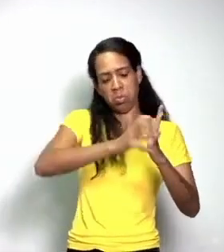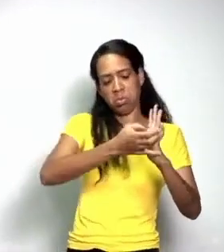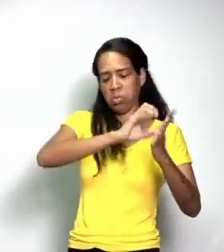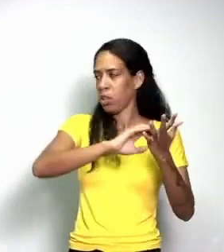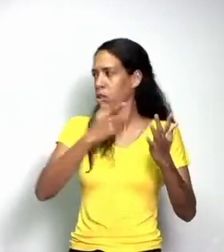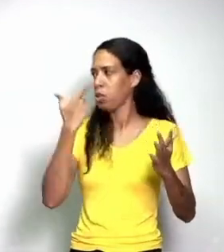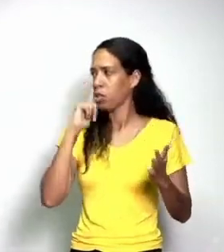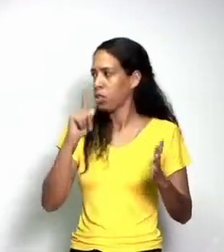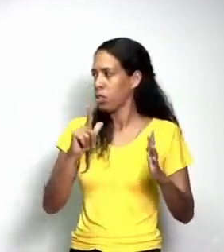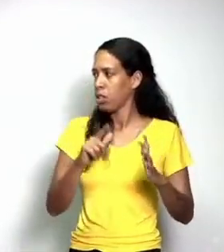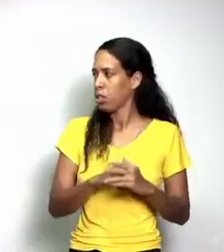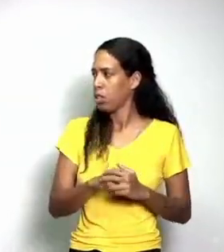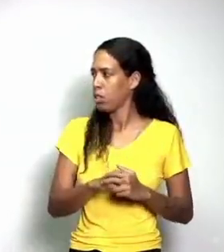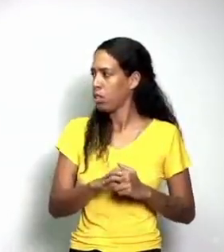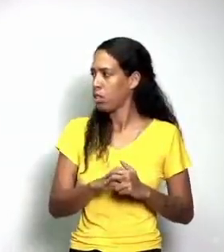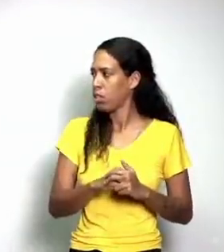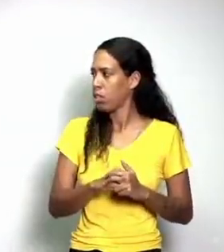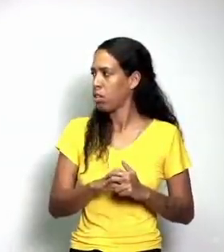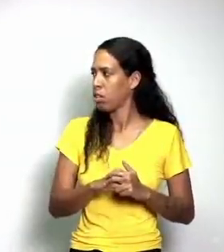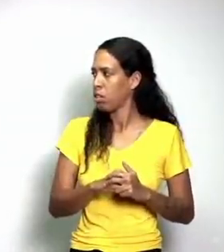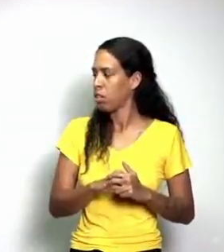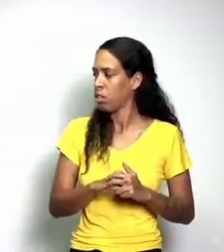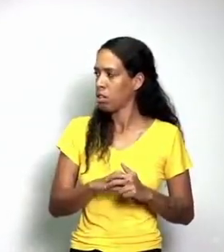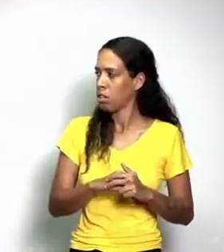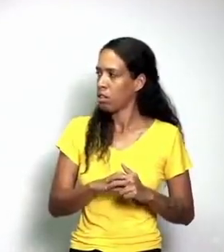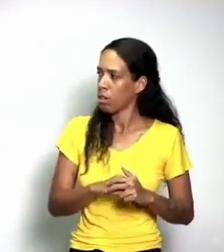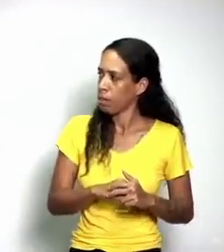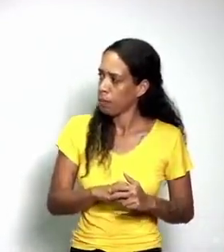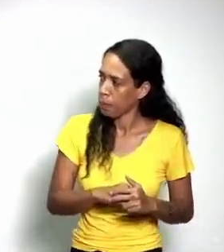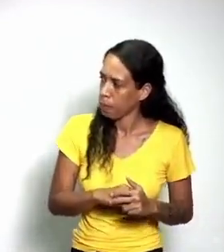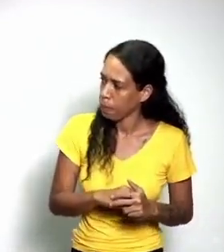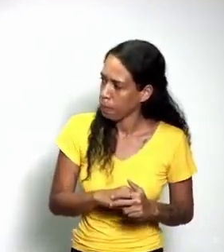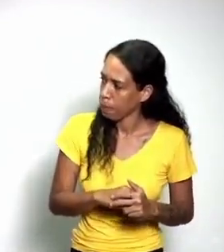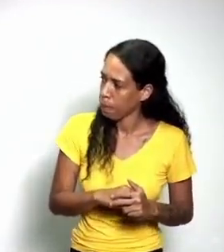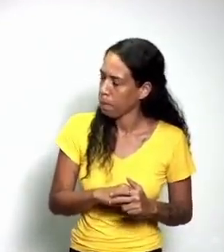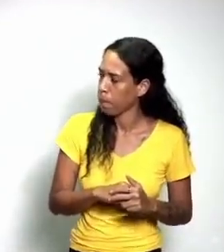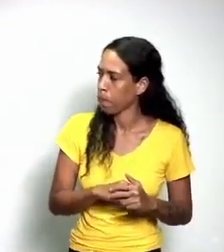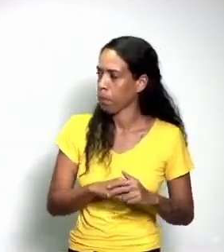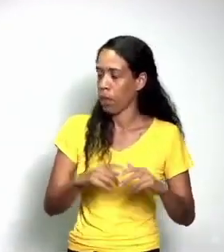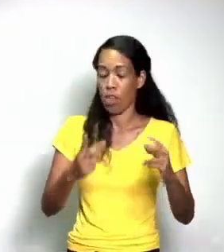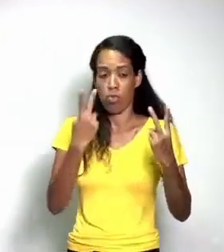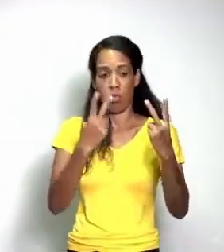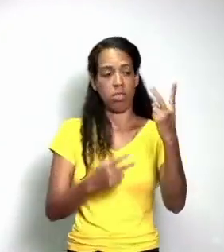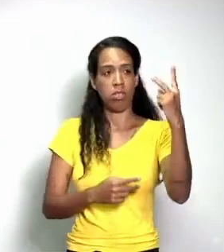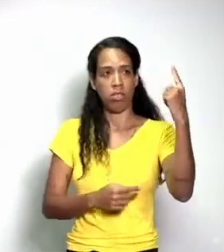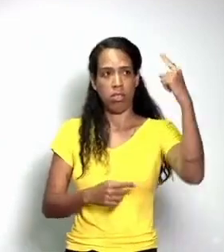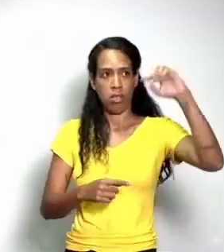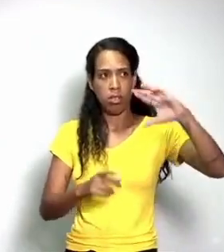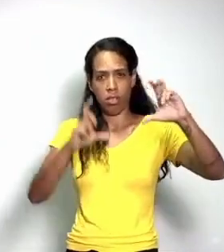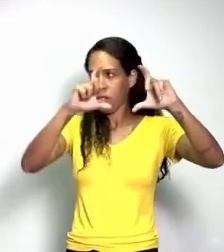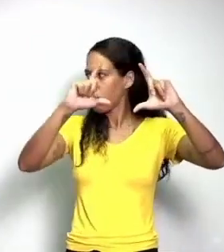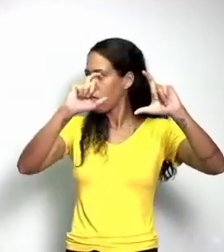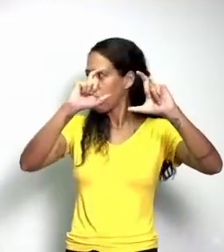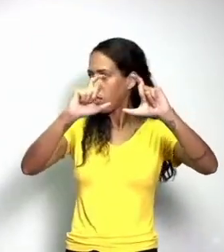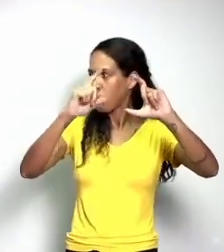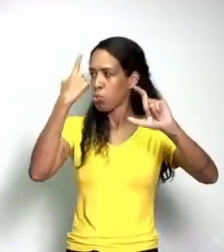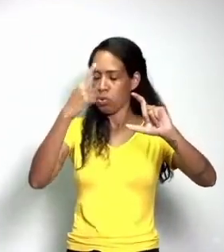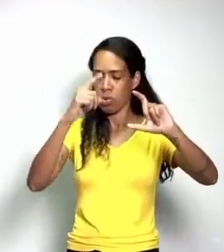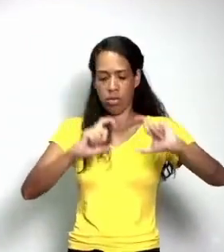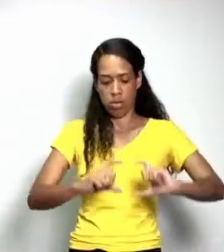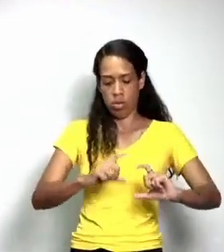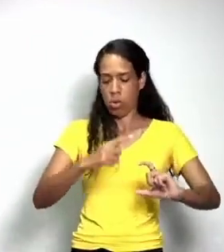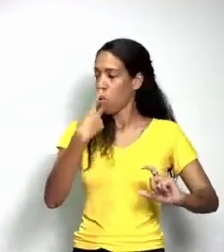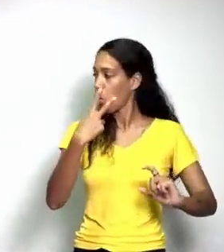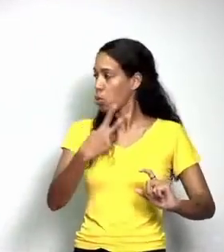braço articulado, só que bem menor. Então, isso daqui é uma peça e essa daqui é outra. Todas elas